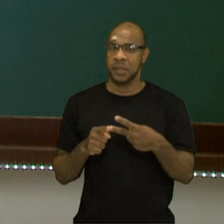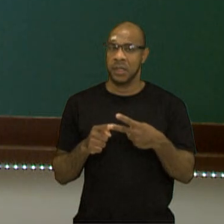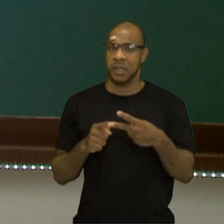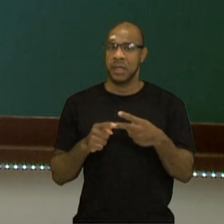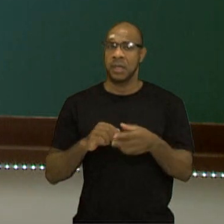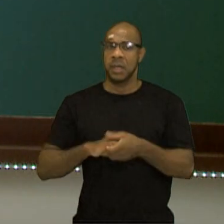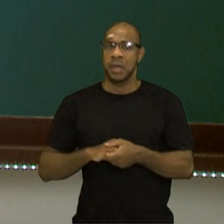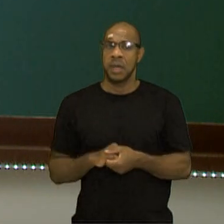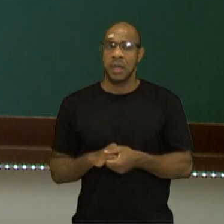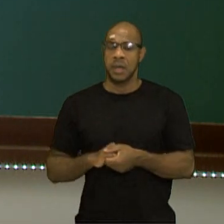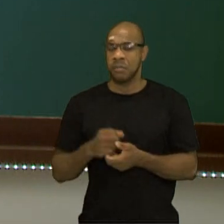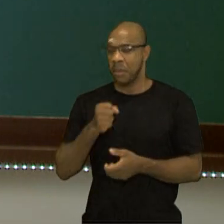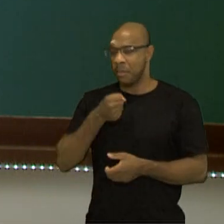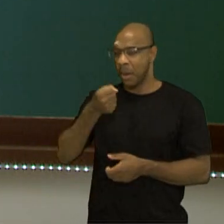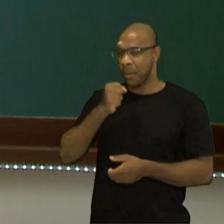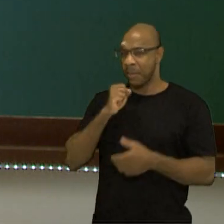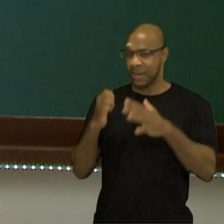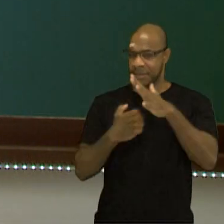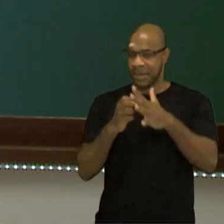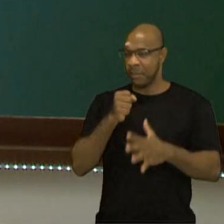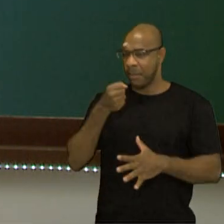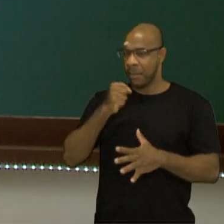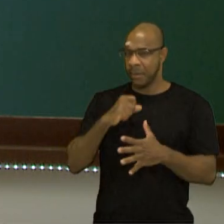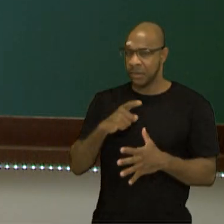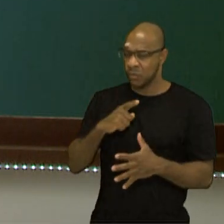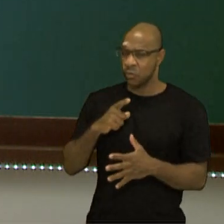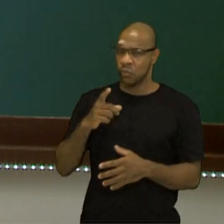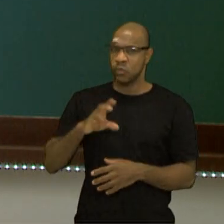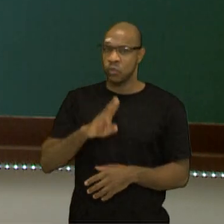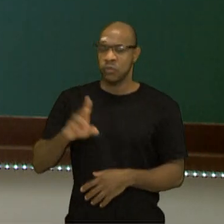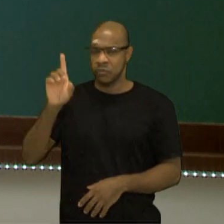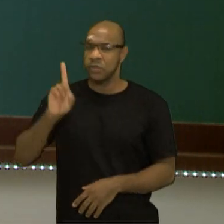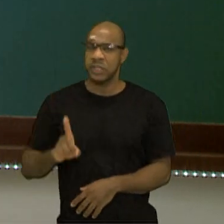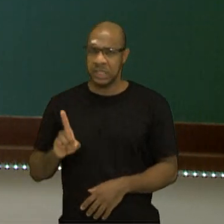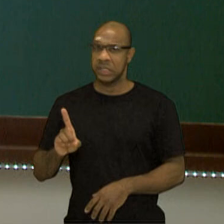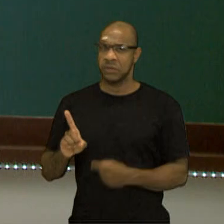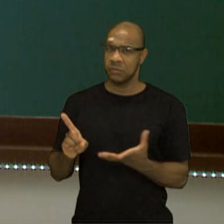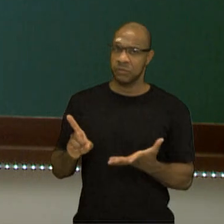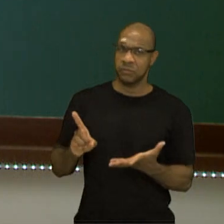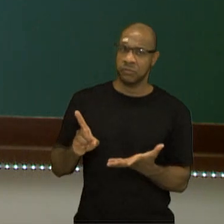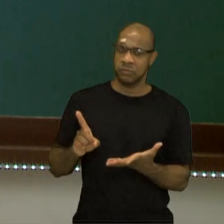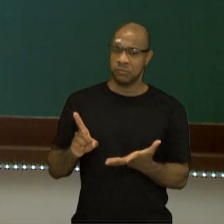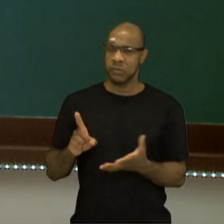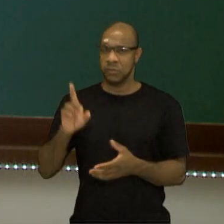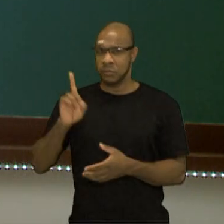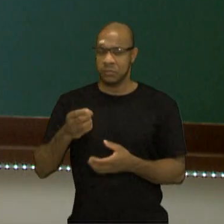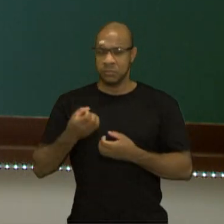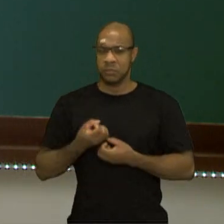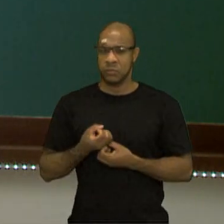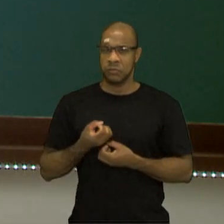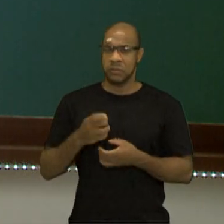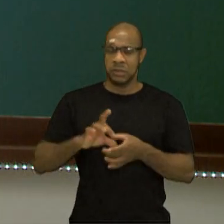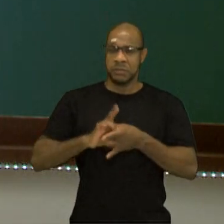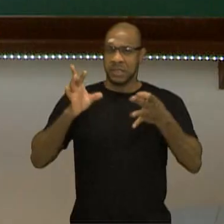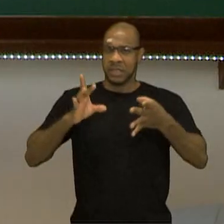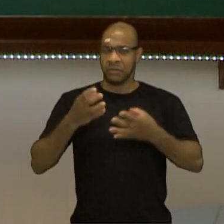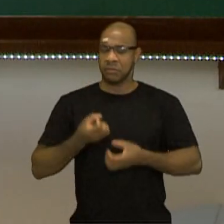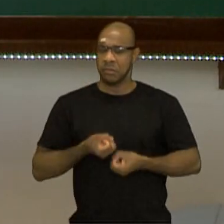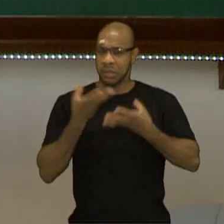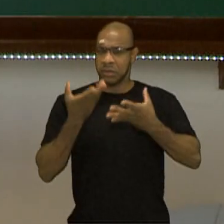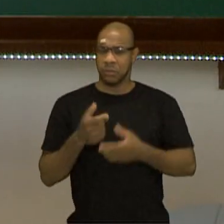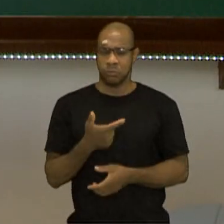seu direito, né, de liberdade de expressão, usa esse direito de liberdade de expressão sem